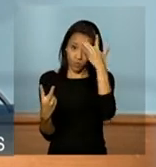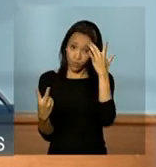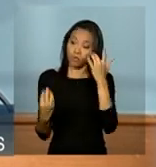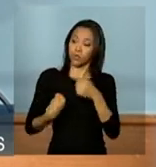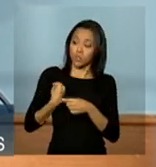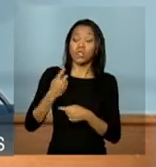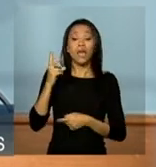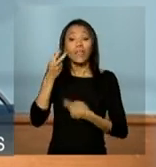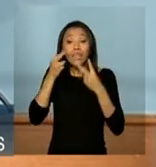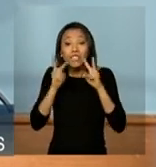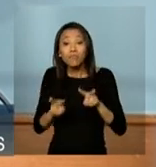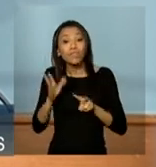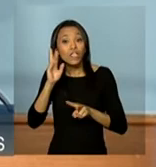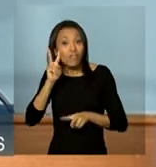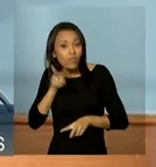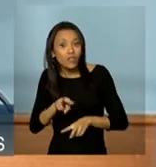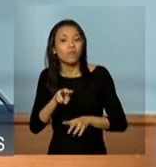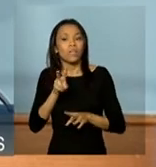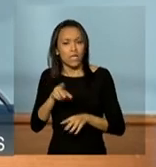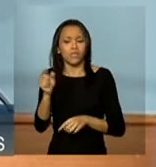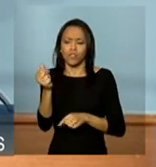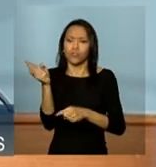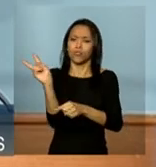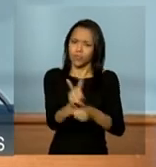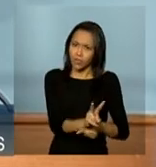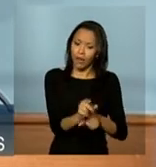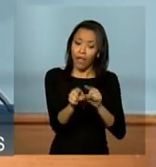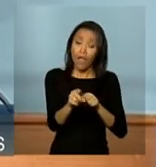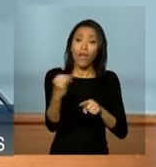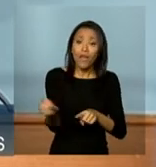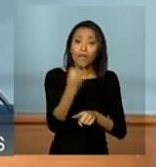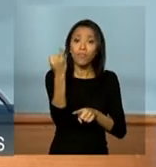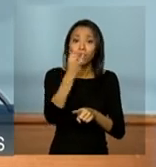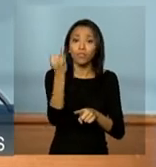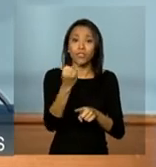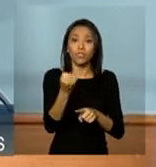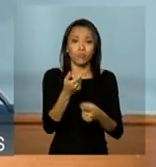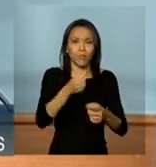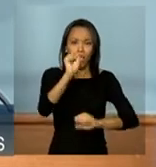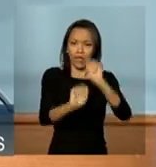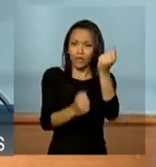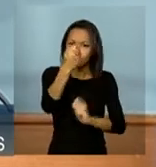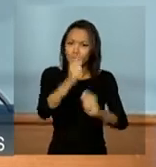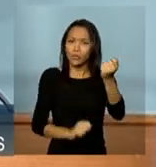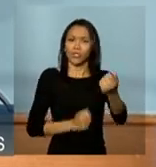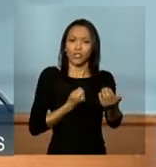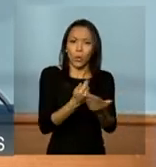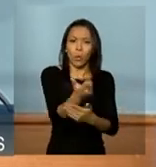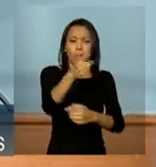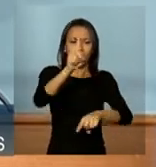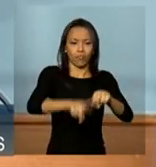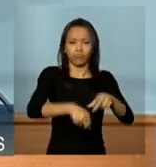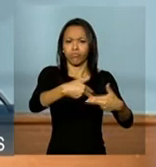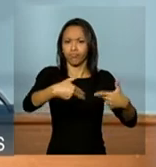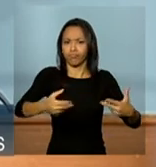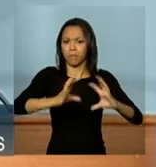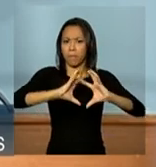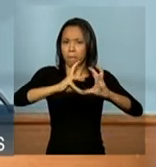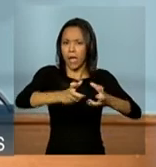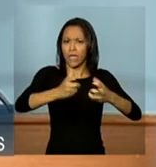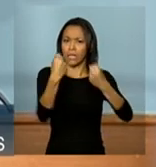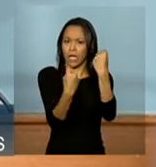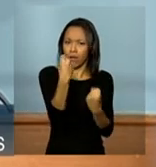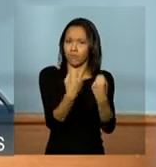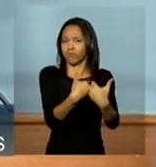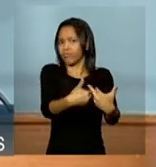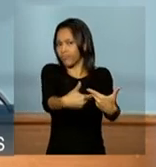são testemunhas de que esse crédito tem sido importante para a indústria de máquinas e equipamentos, gerando emprego e renda na cidade.